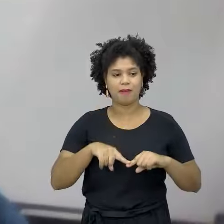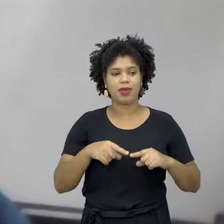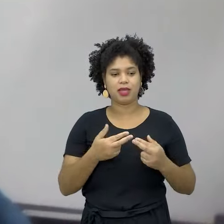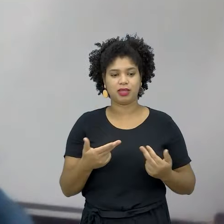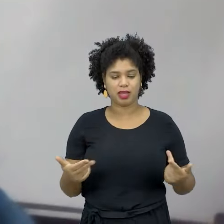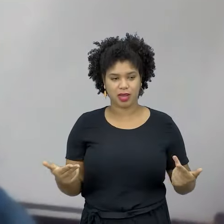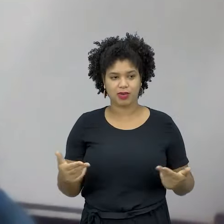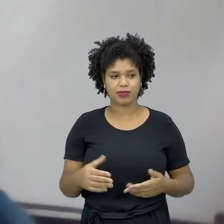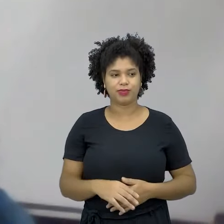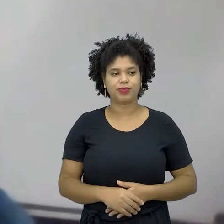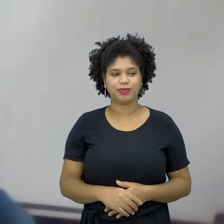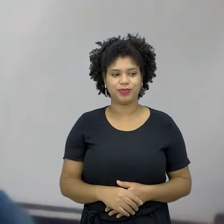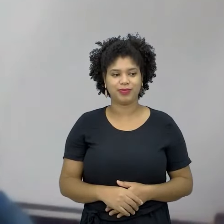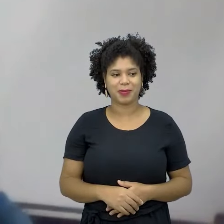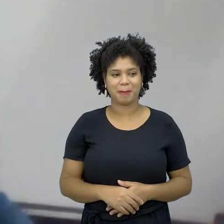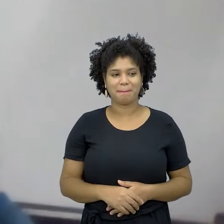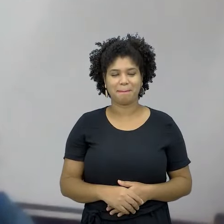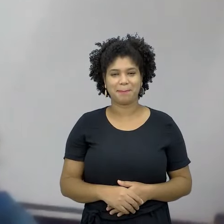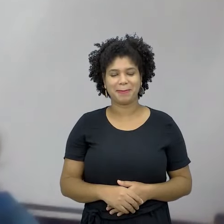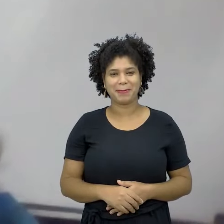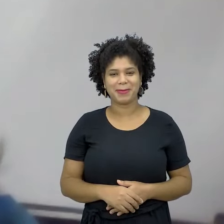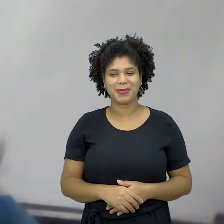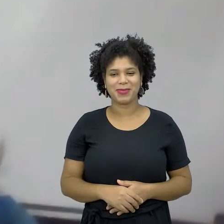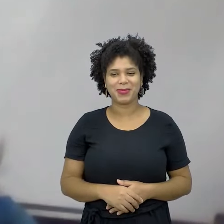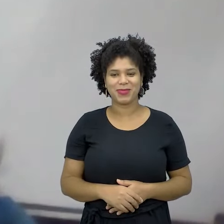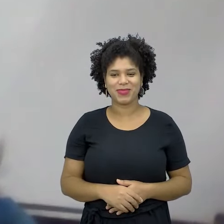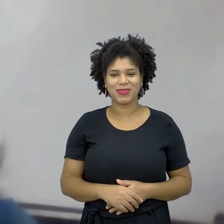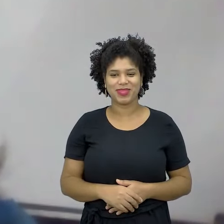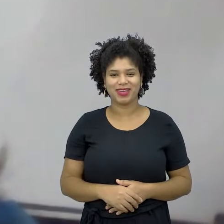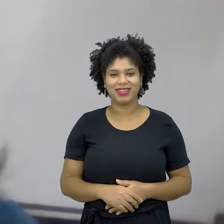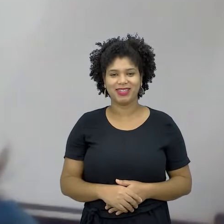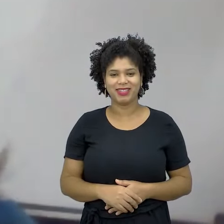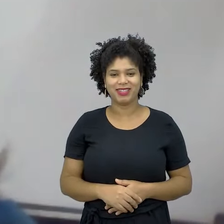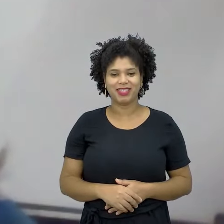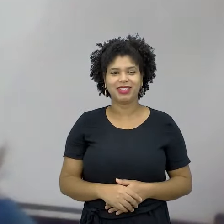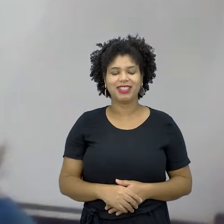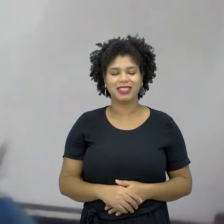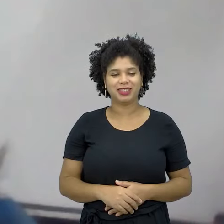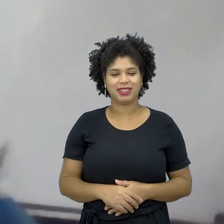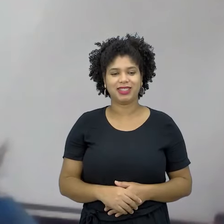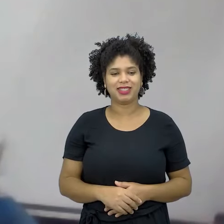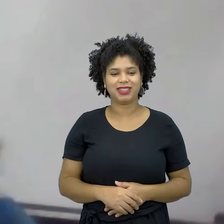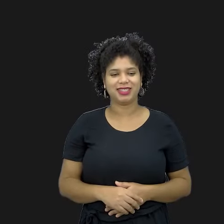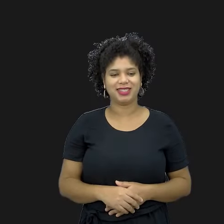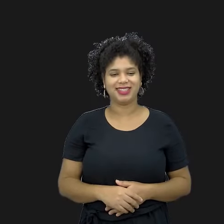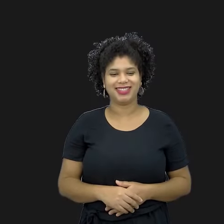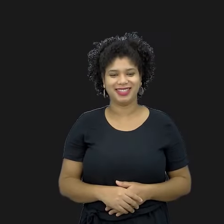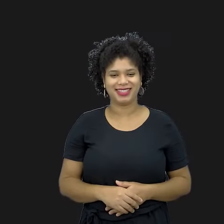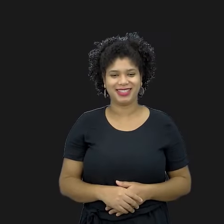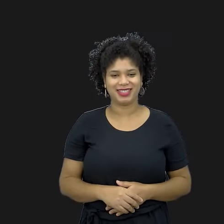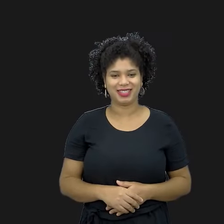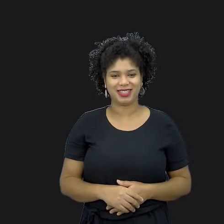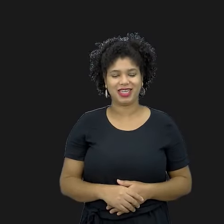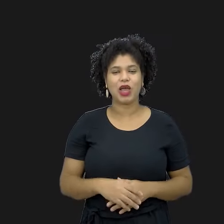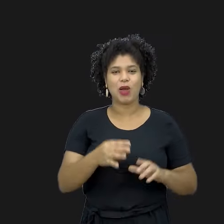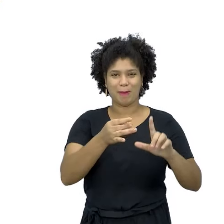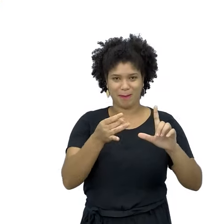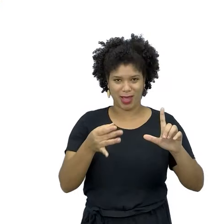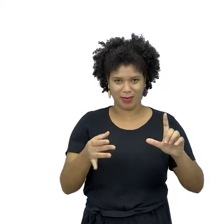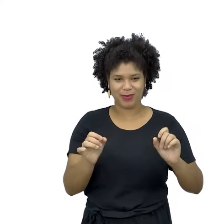a nossa apresentação. Vou subir aqui, um minutinho. Eu acho